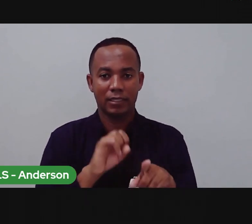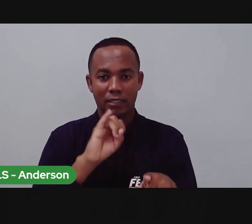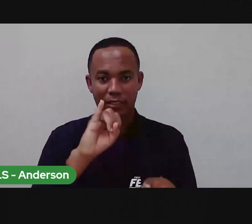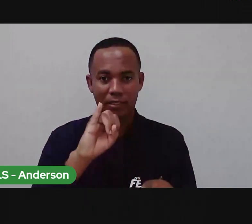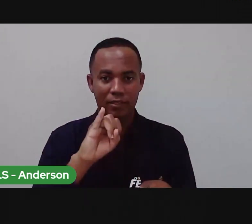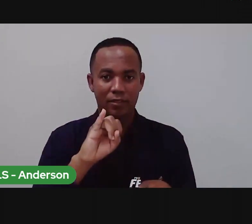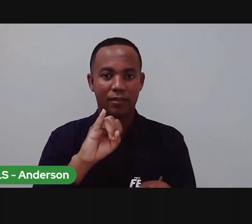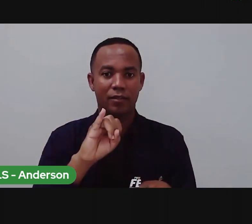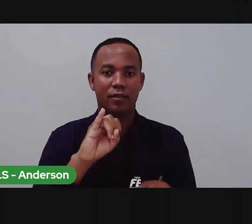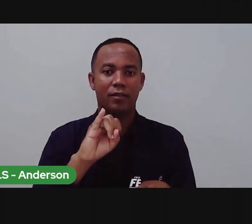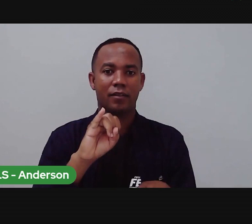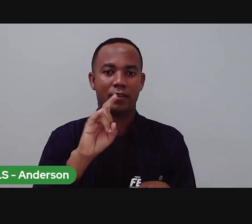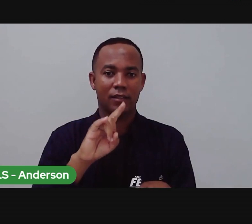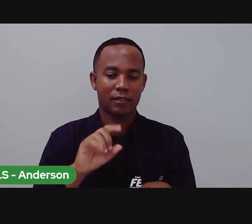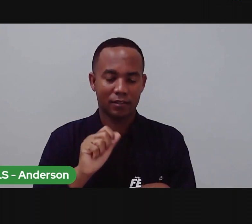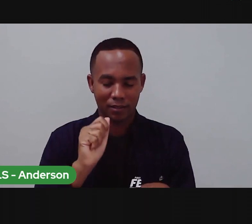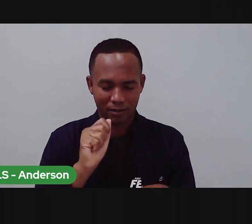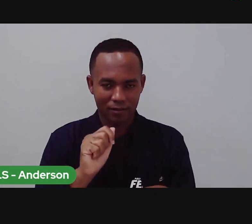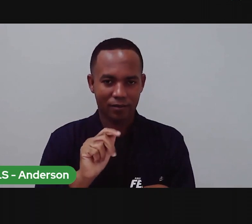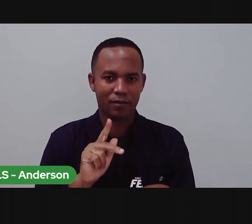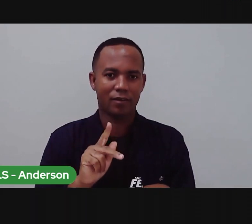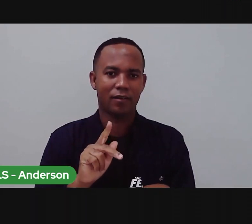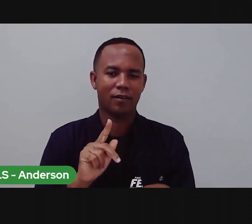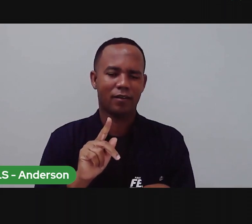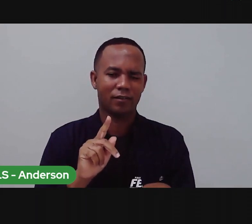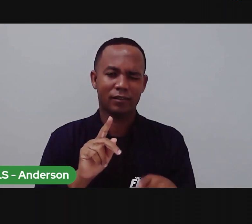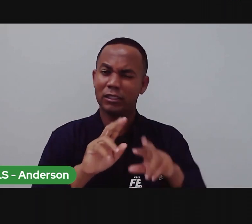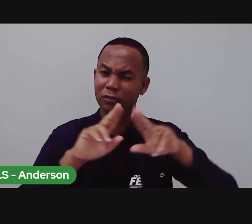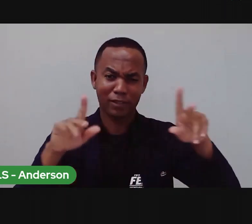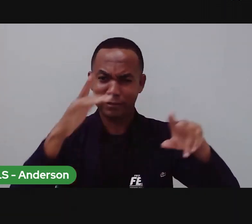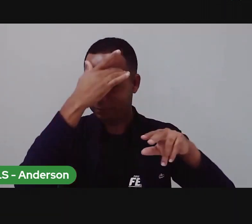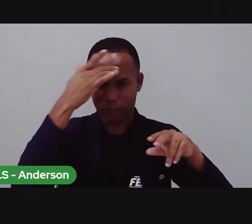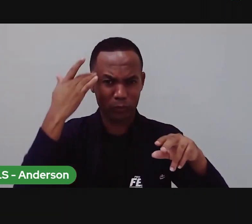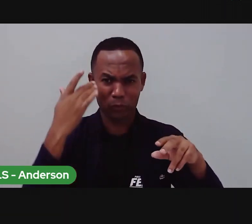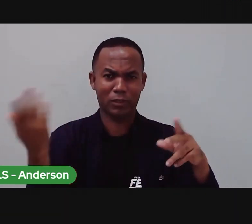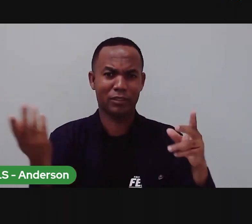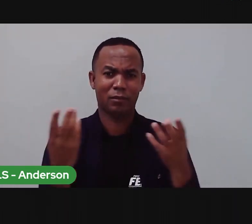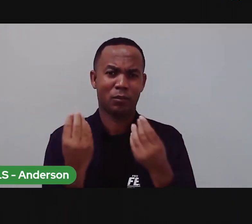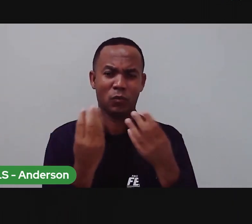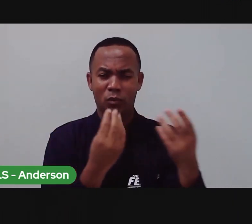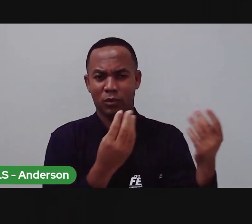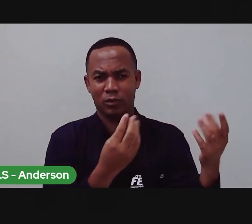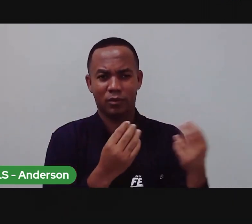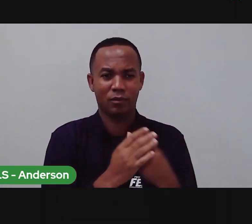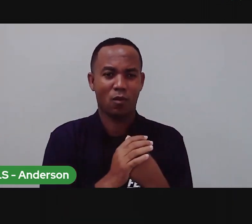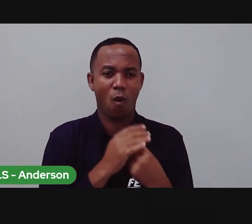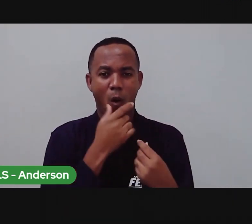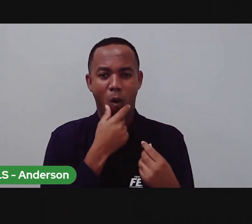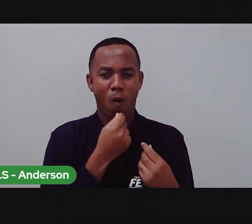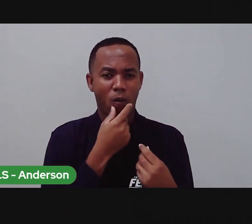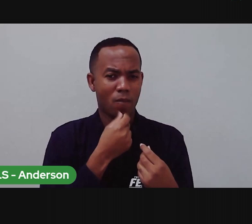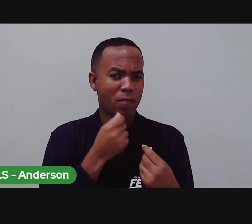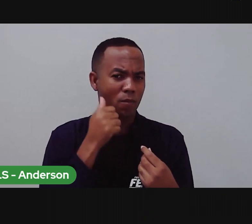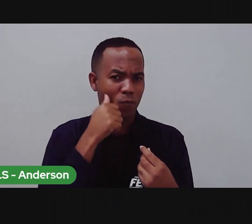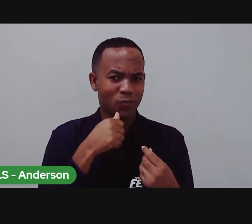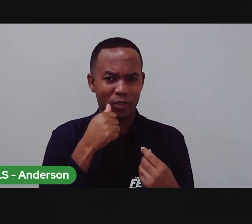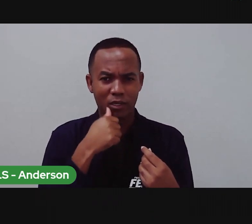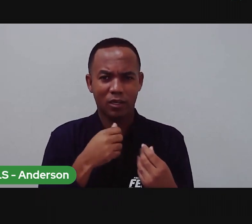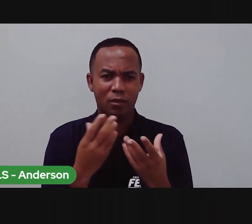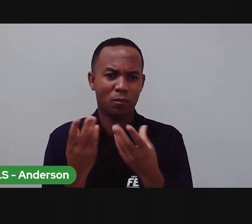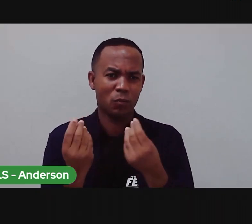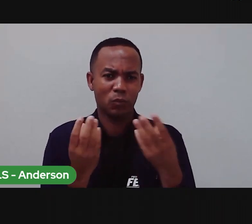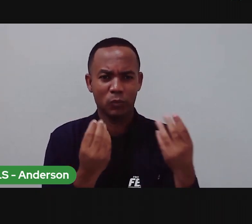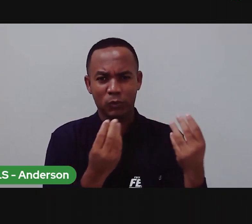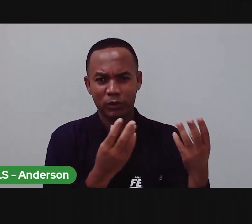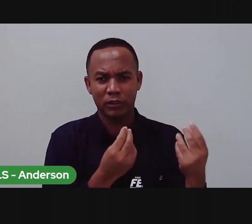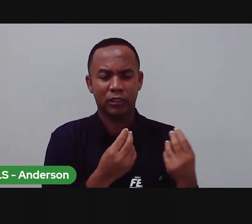Cláudia, né? Júnior Carvalho, Yara Rosa, né? Gui Gamer, deve jogar bastante videogame